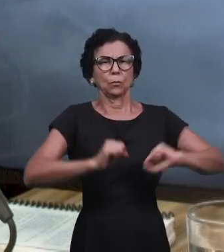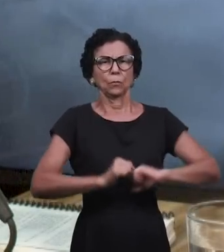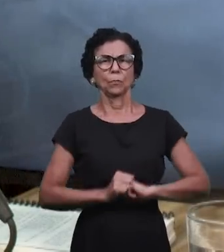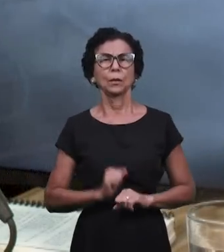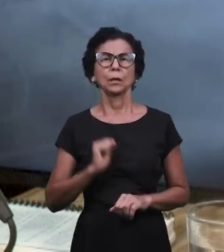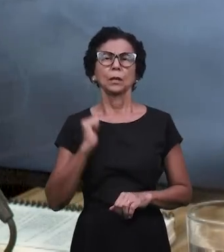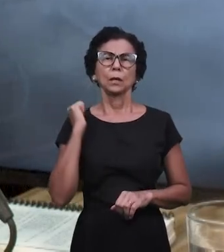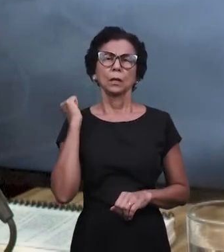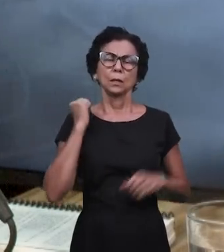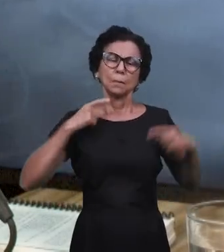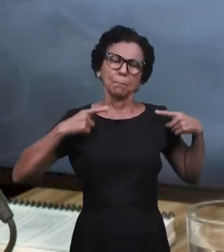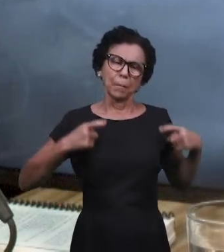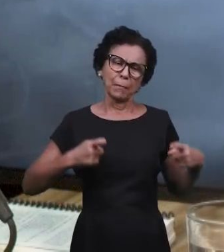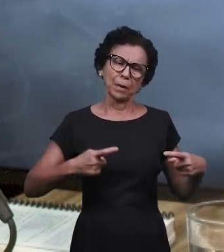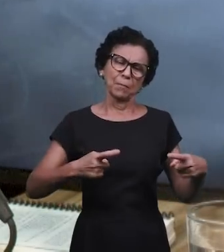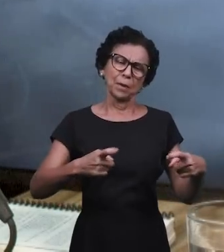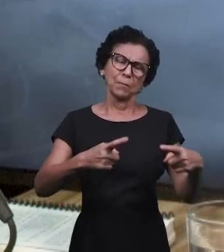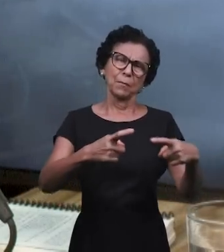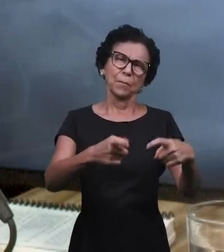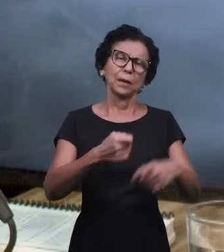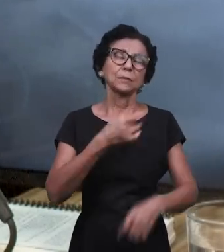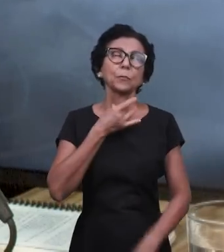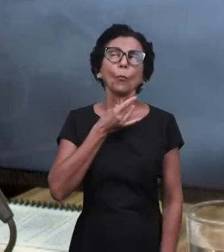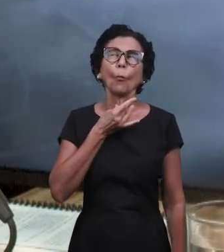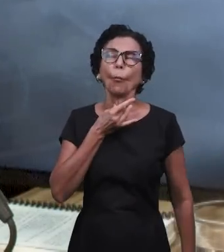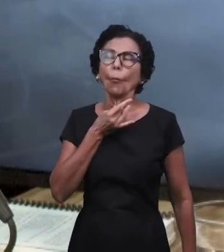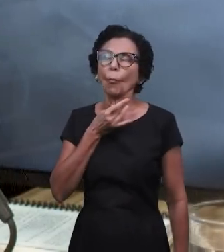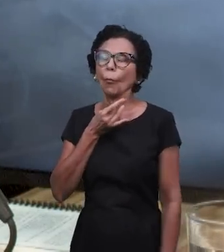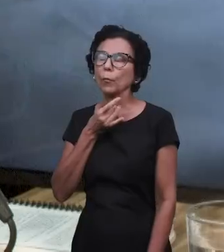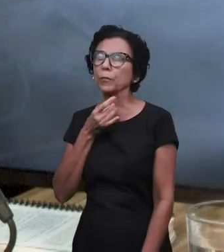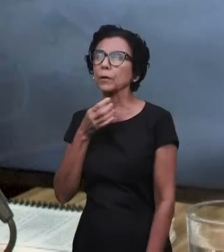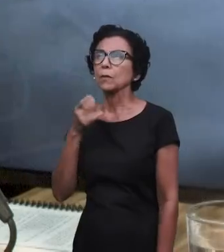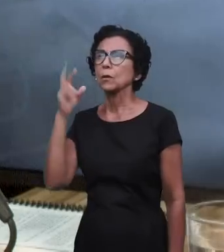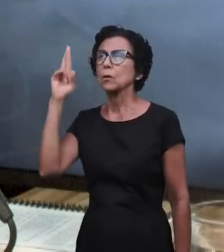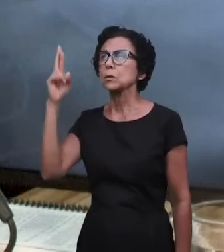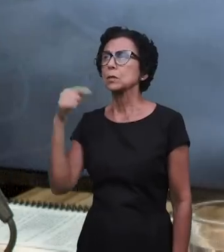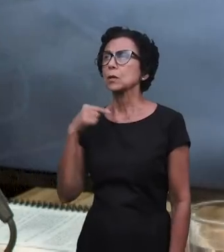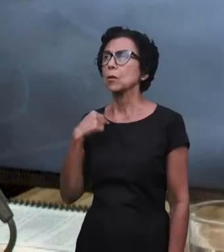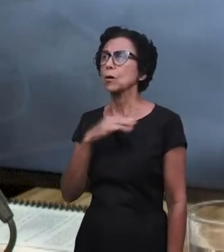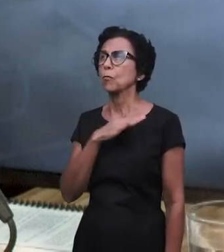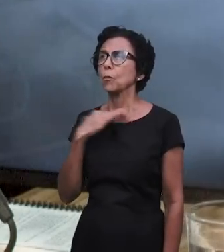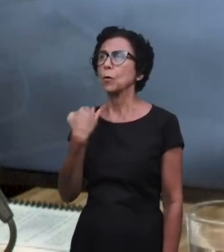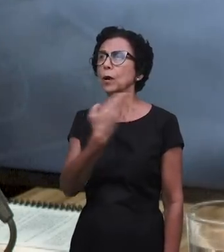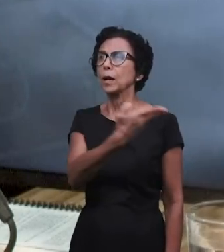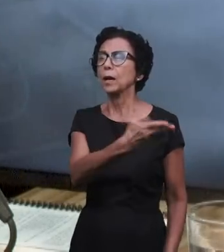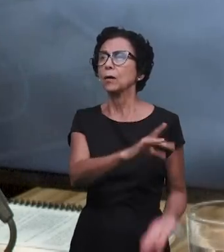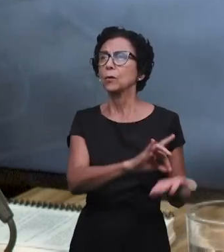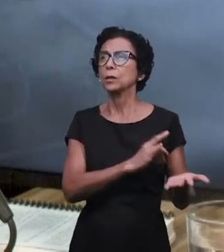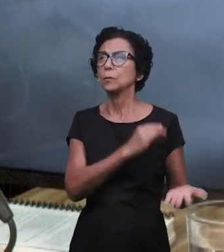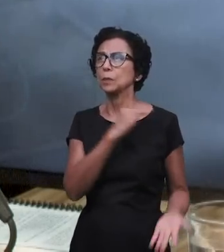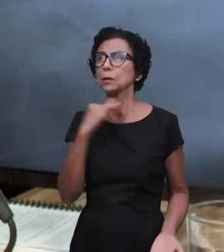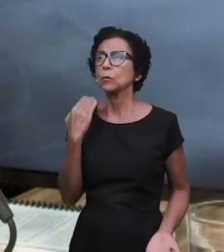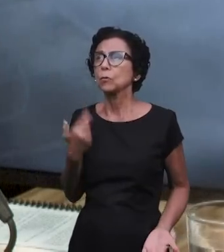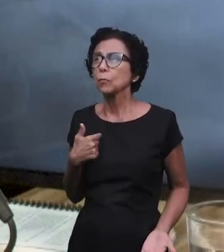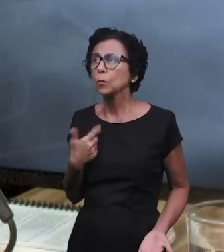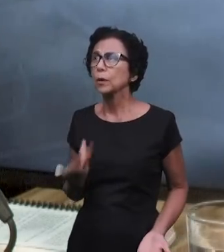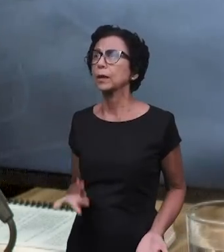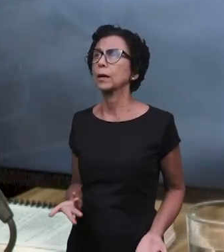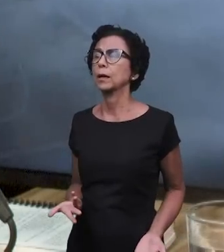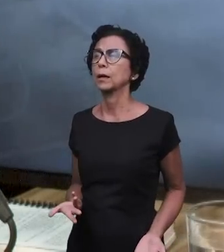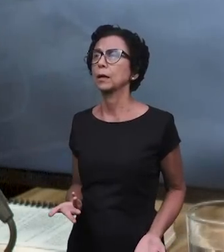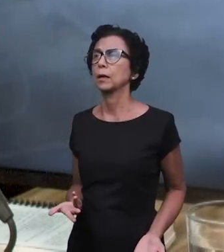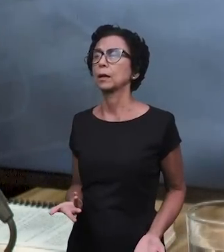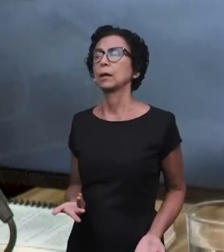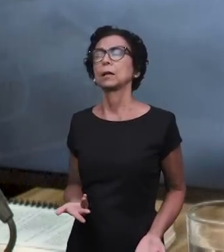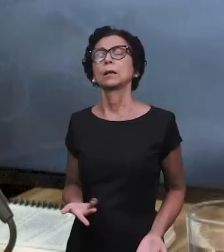clama ao Senhor: eu vou morrer na mão desses incircuncisos. E ali o Senhor faz a água sair da rocha de novo. E aí o nome, ele fala